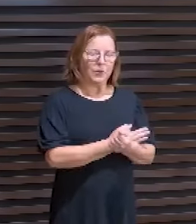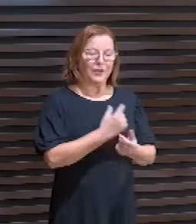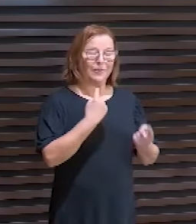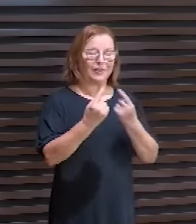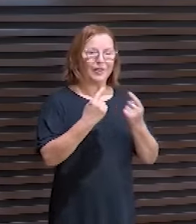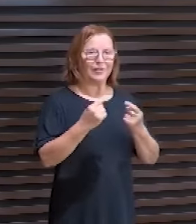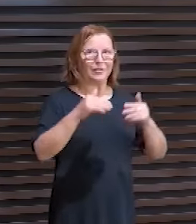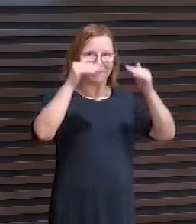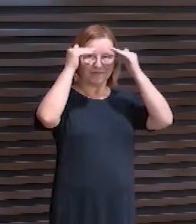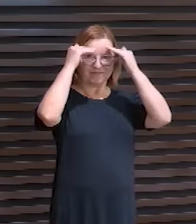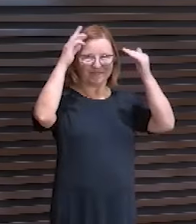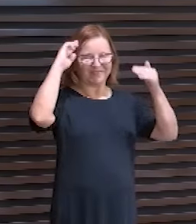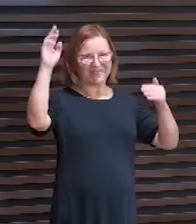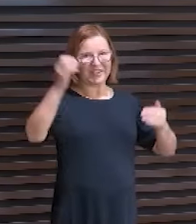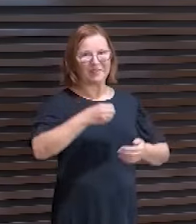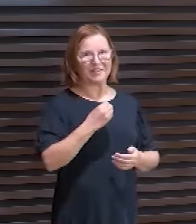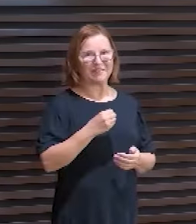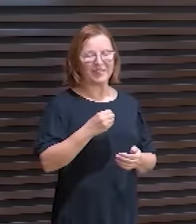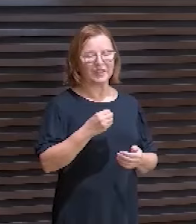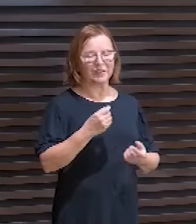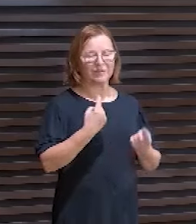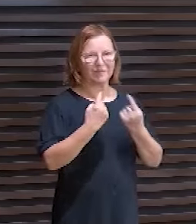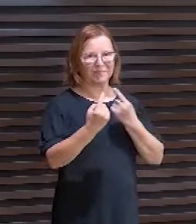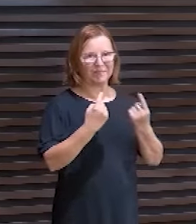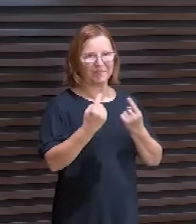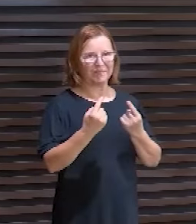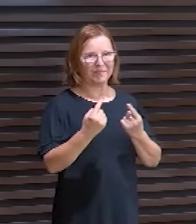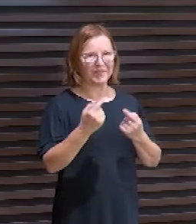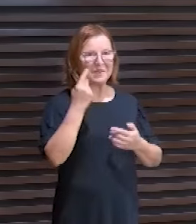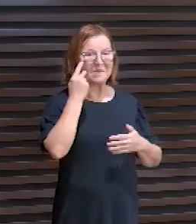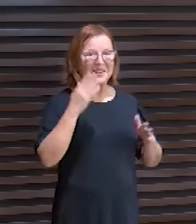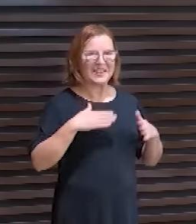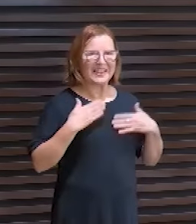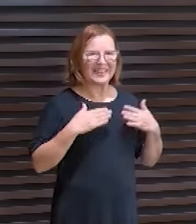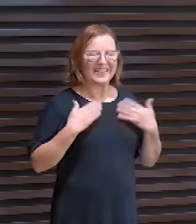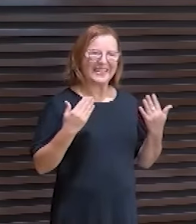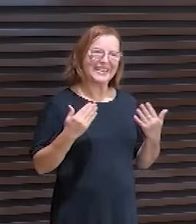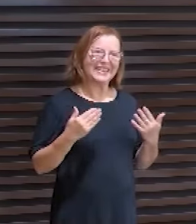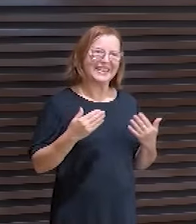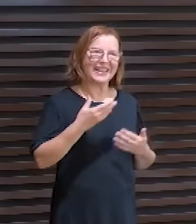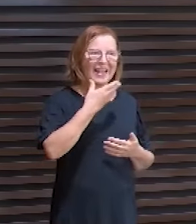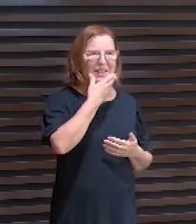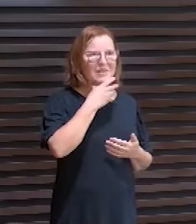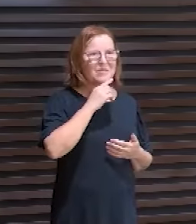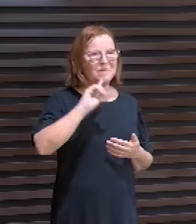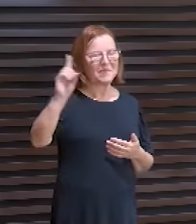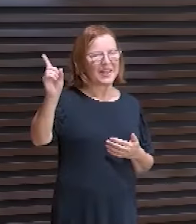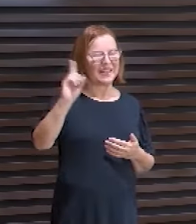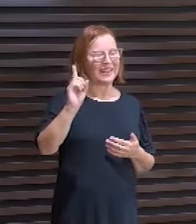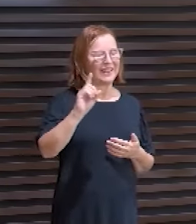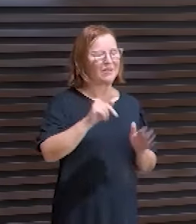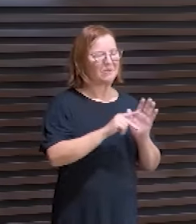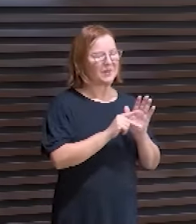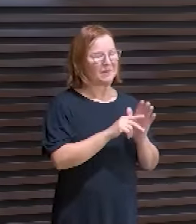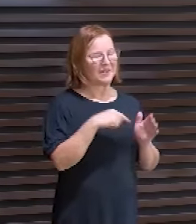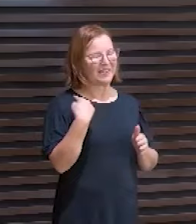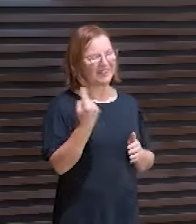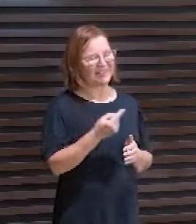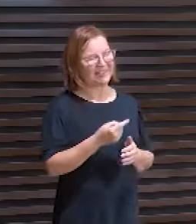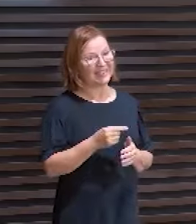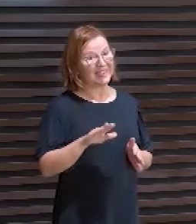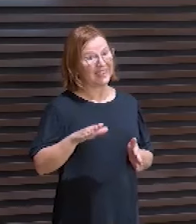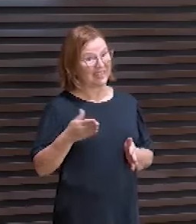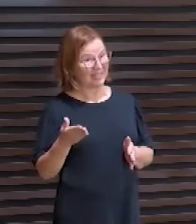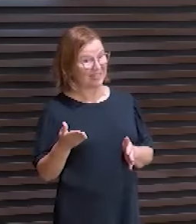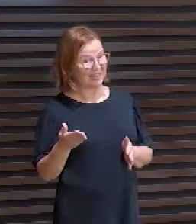senhor vivendo uns com os outros para alegria e contento do pai e não nosso e obviamente